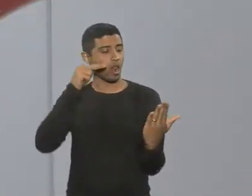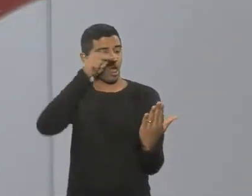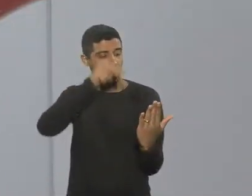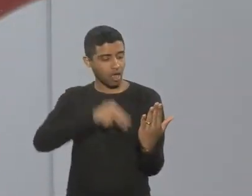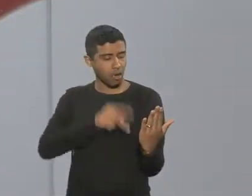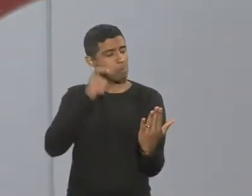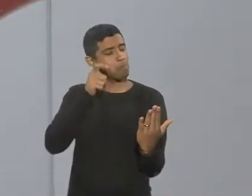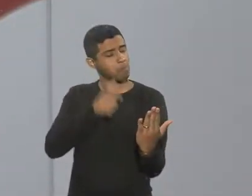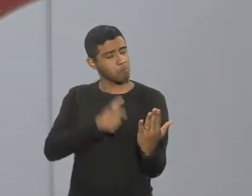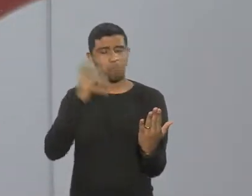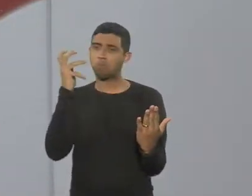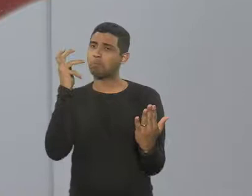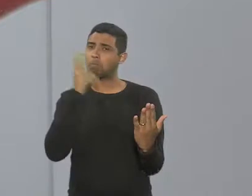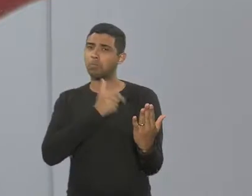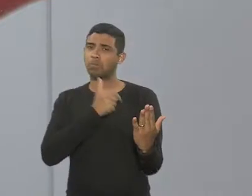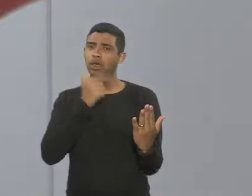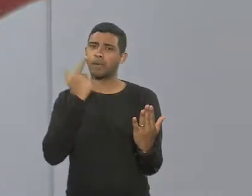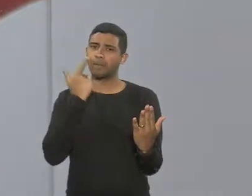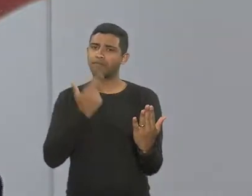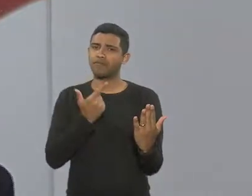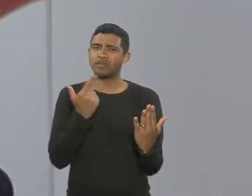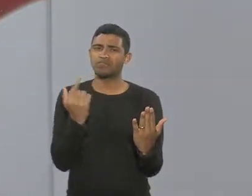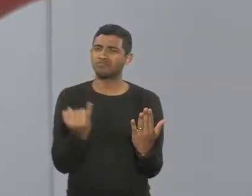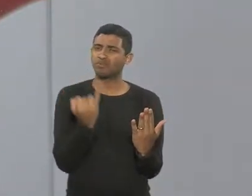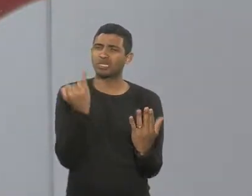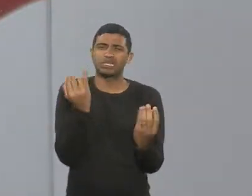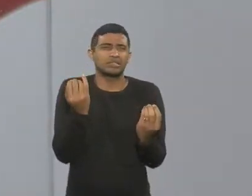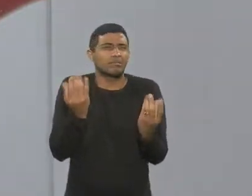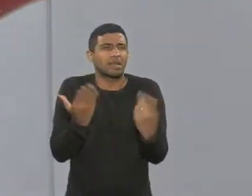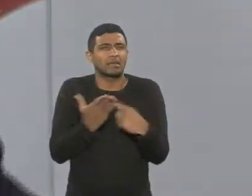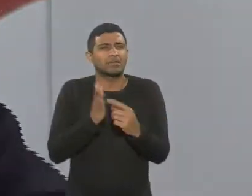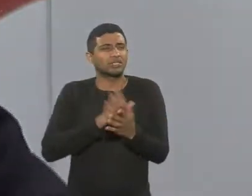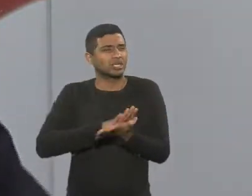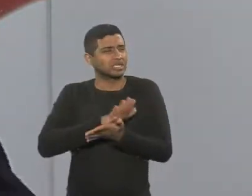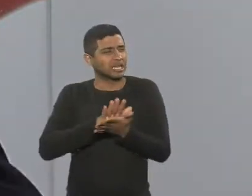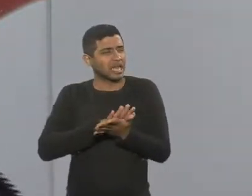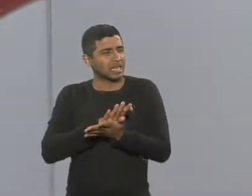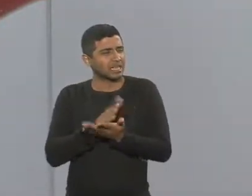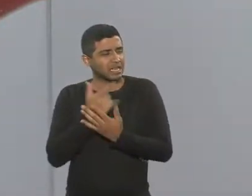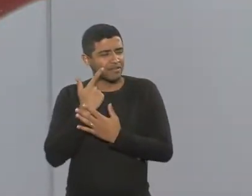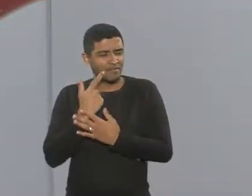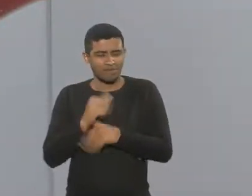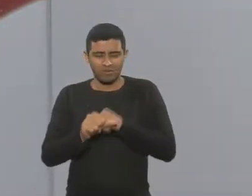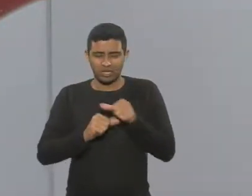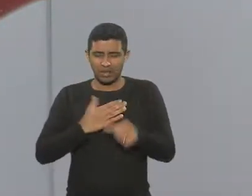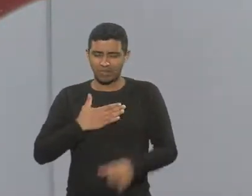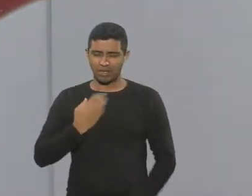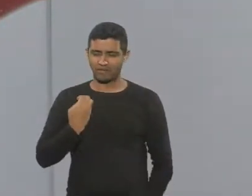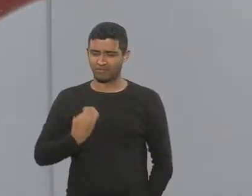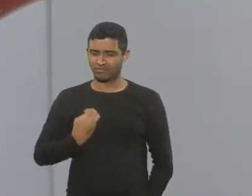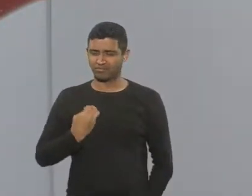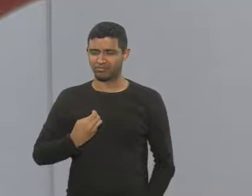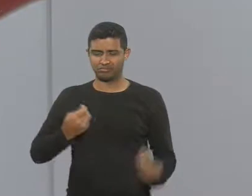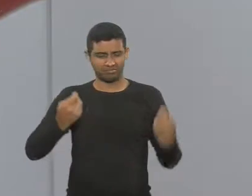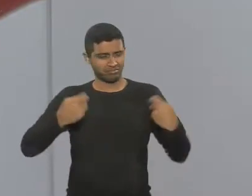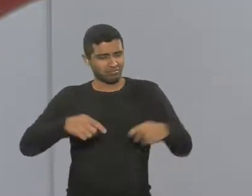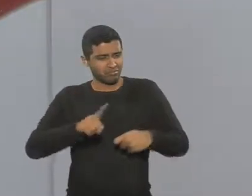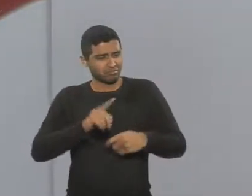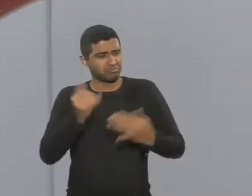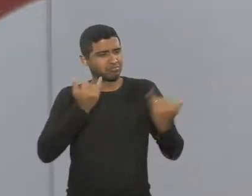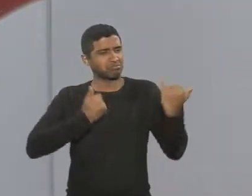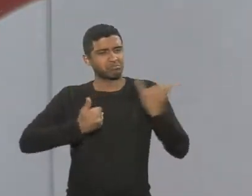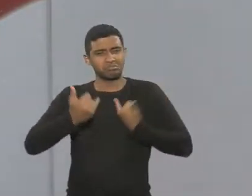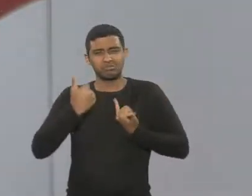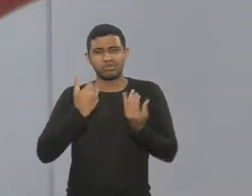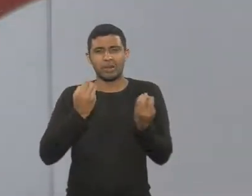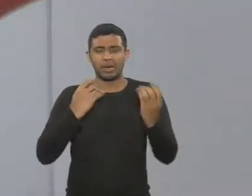público, matérias interessantes, bonitinhas assim, mas elas não têm importância social, elas não mexem com a vida social das pessoas, assim, elas não são de fato